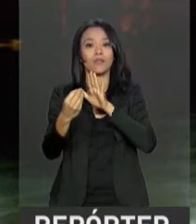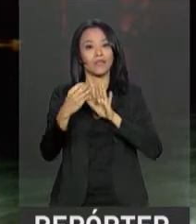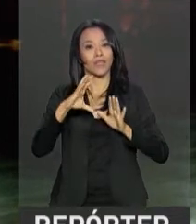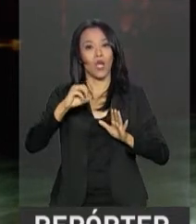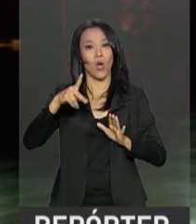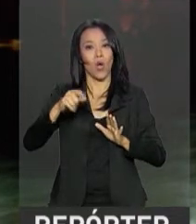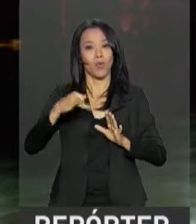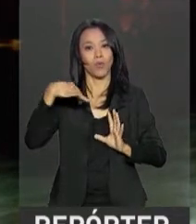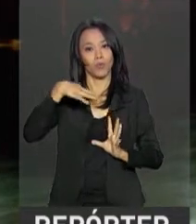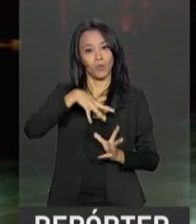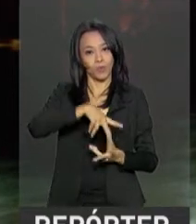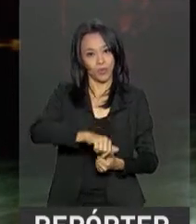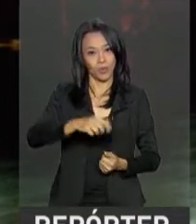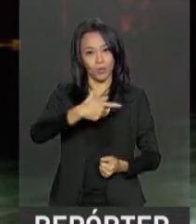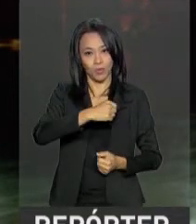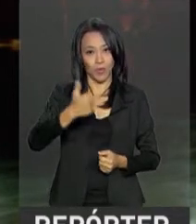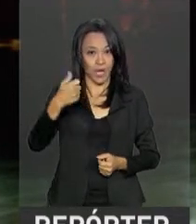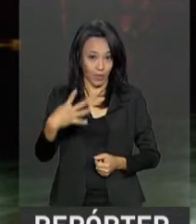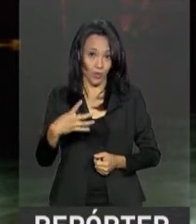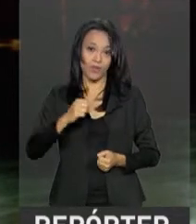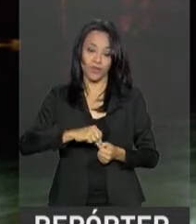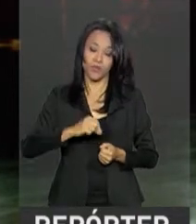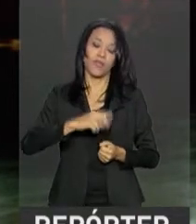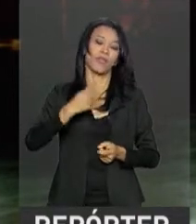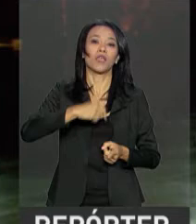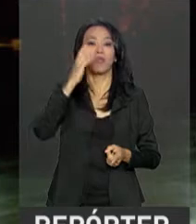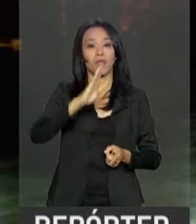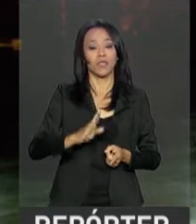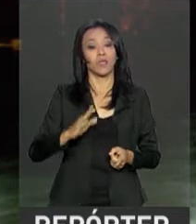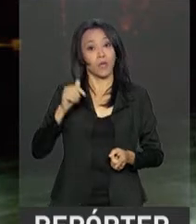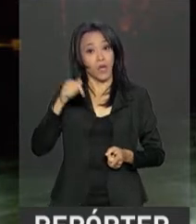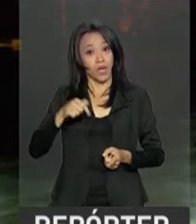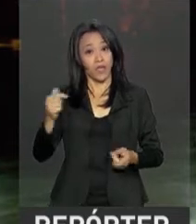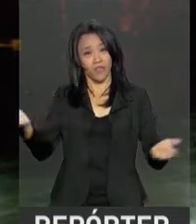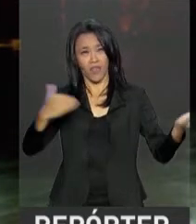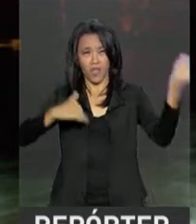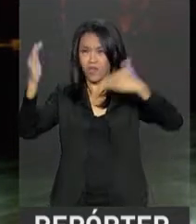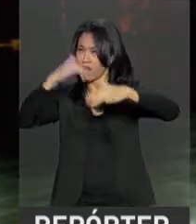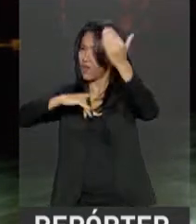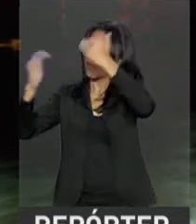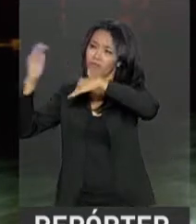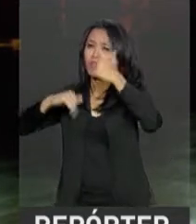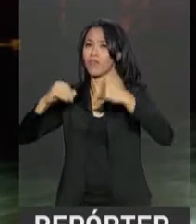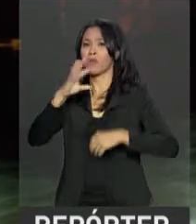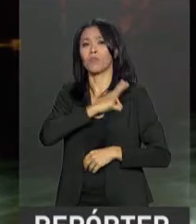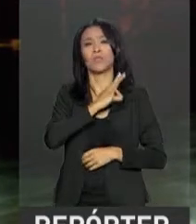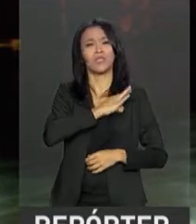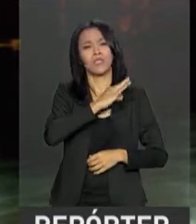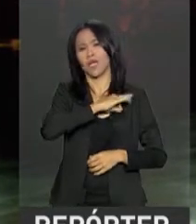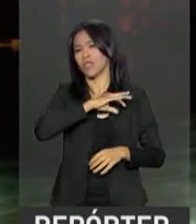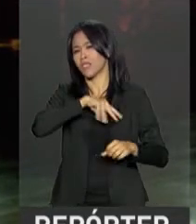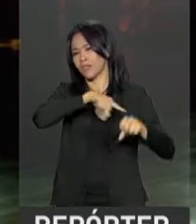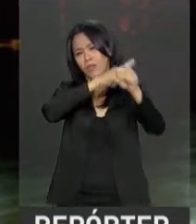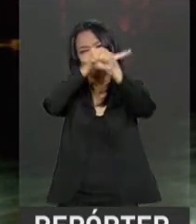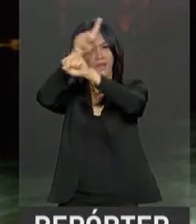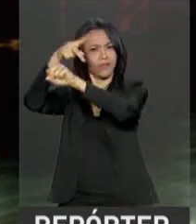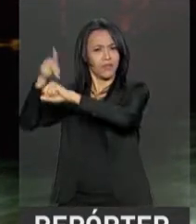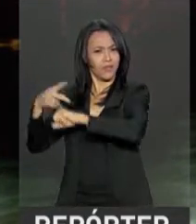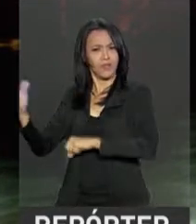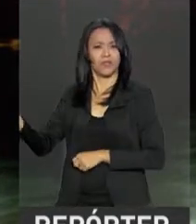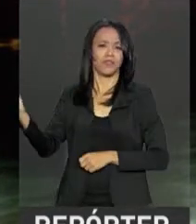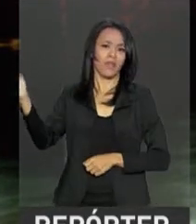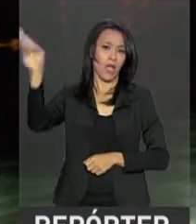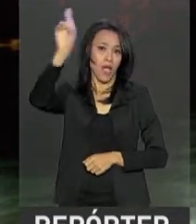2014 realizada aqui no brasil quando o país recebeu delegações policiais das nações representadas no